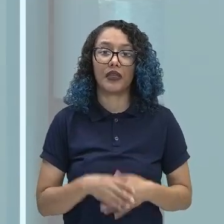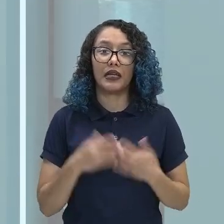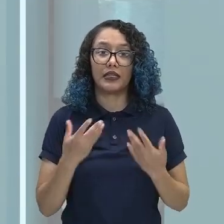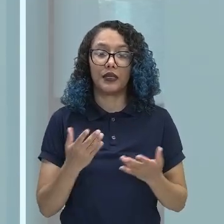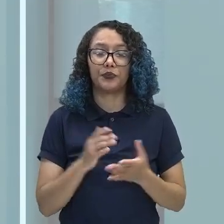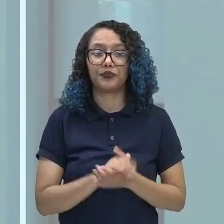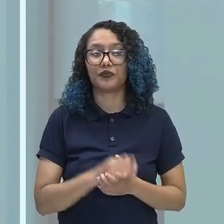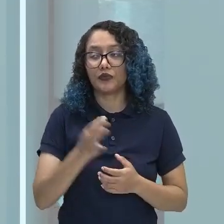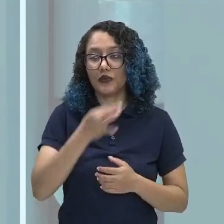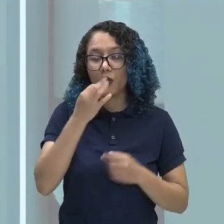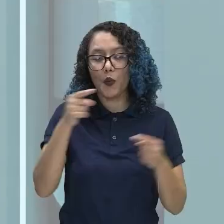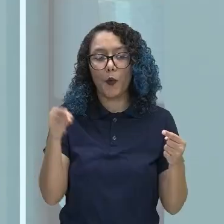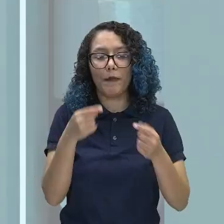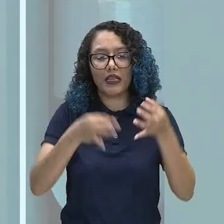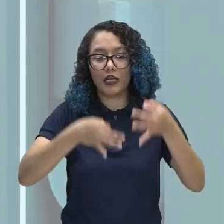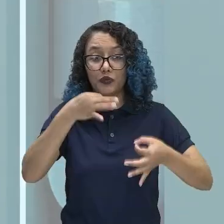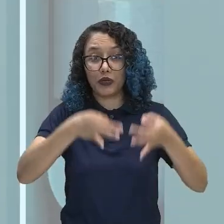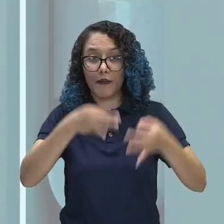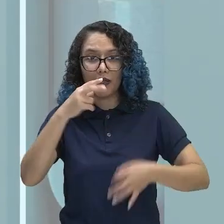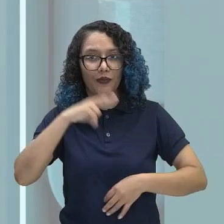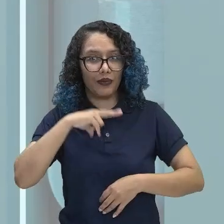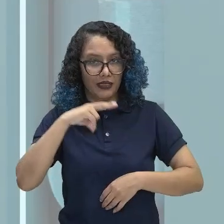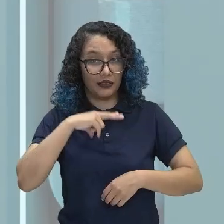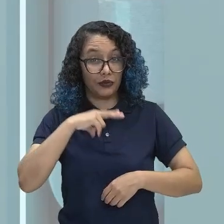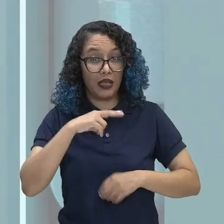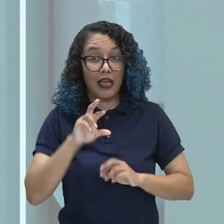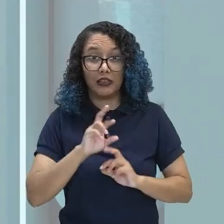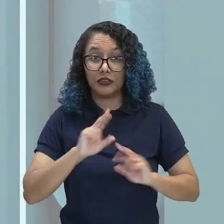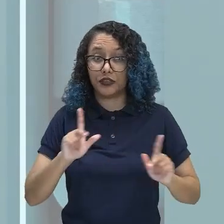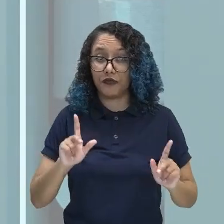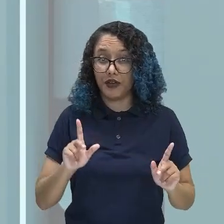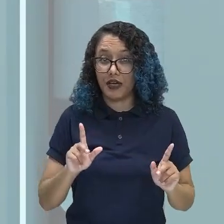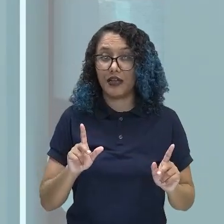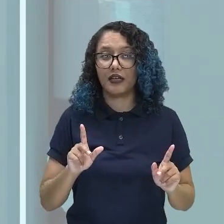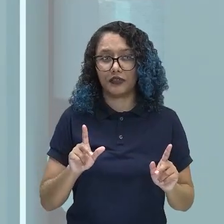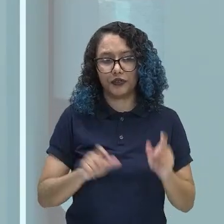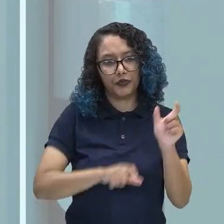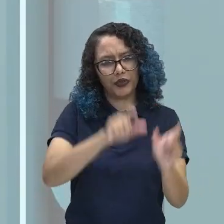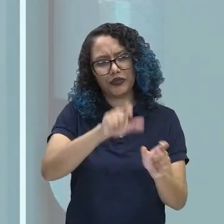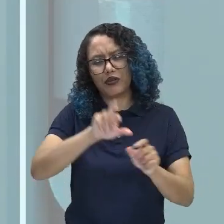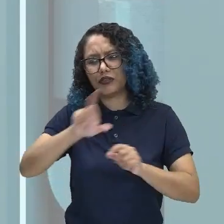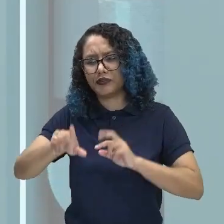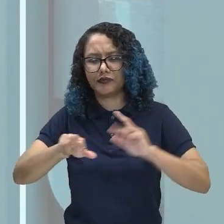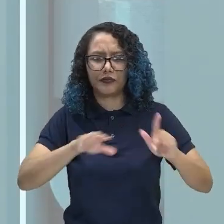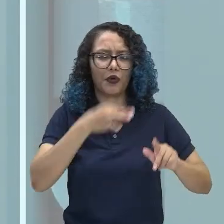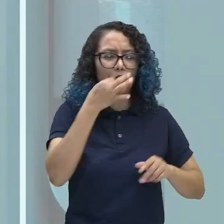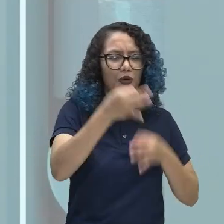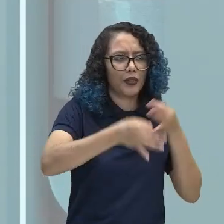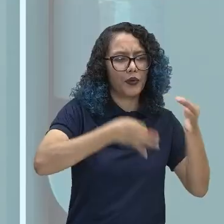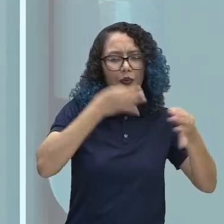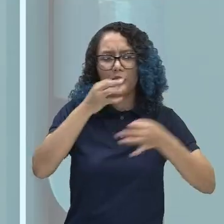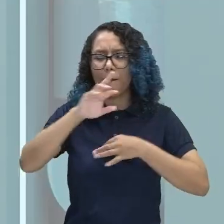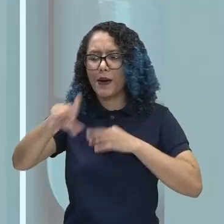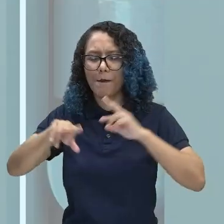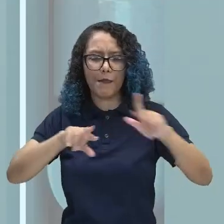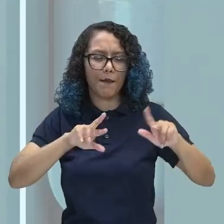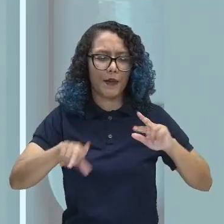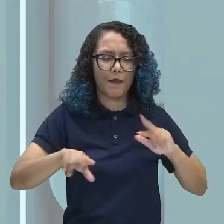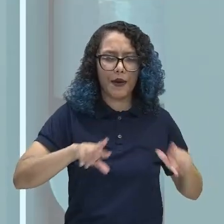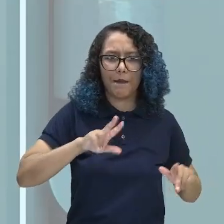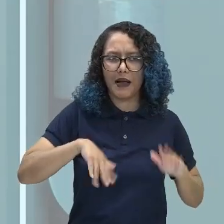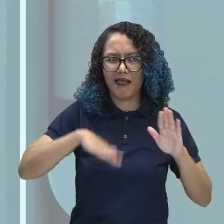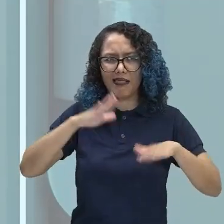um julgamento, é algo pessoal, será diferente entre as pessoas. De pessoa para pessoa, a opinião pode mudar, ser uma